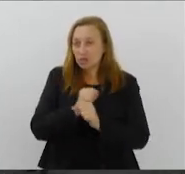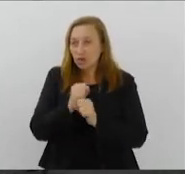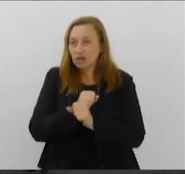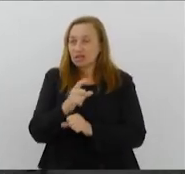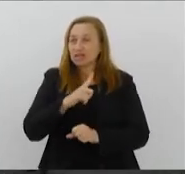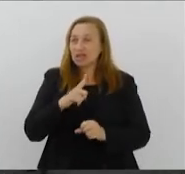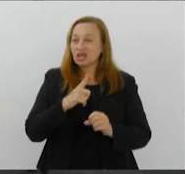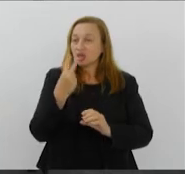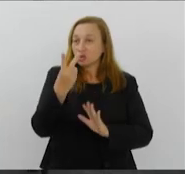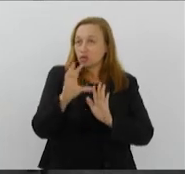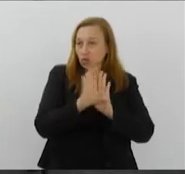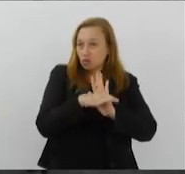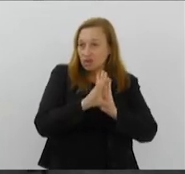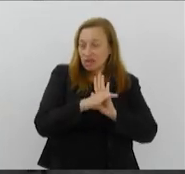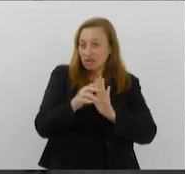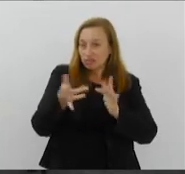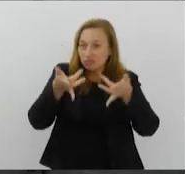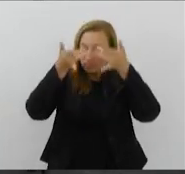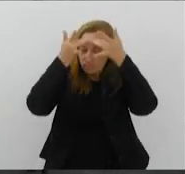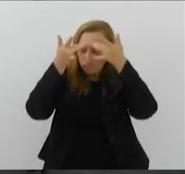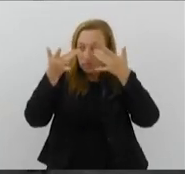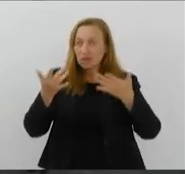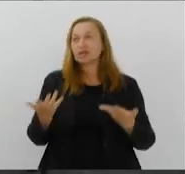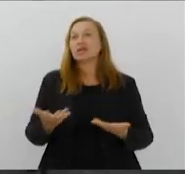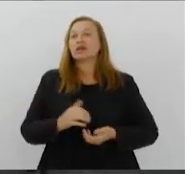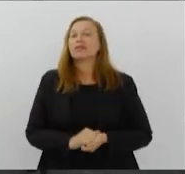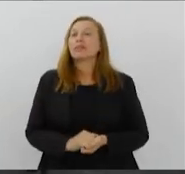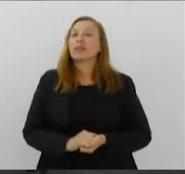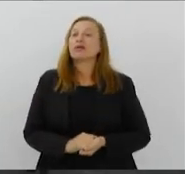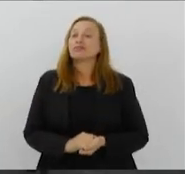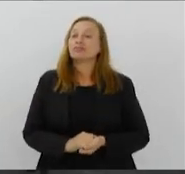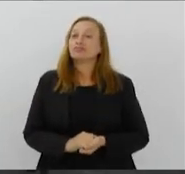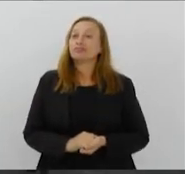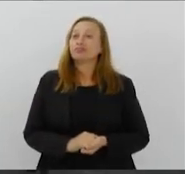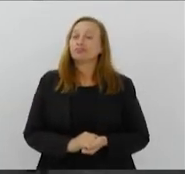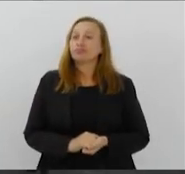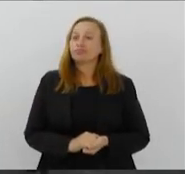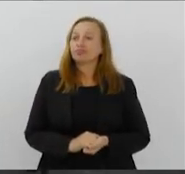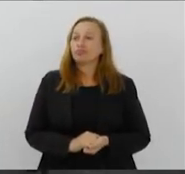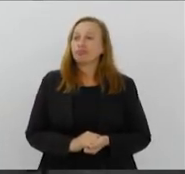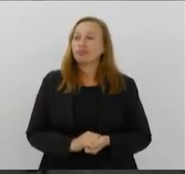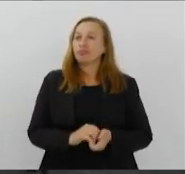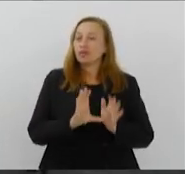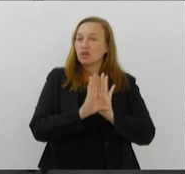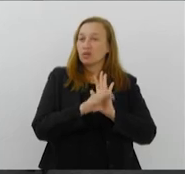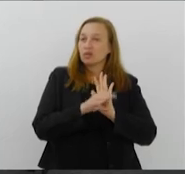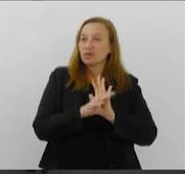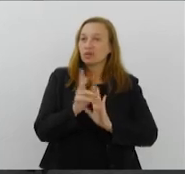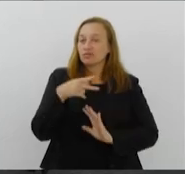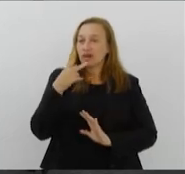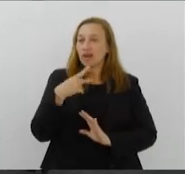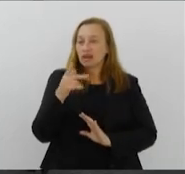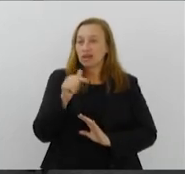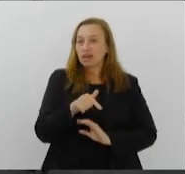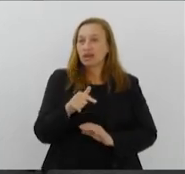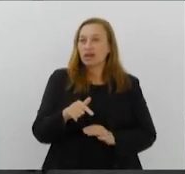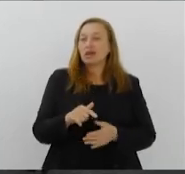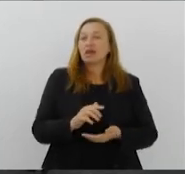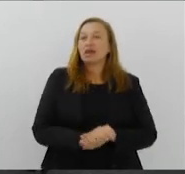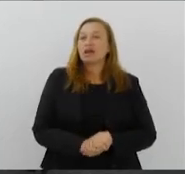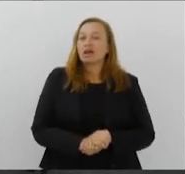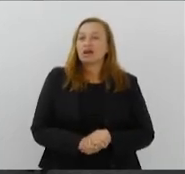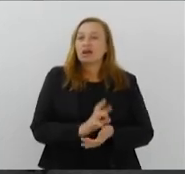que ficou rondando aqui minha mente durante as falas, que um dos conceitos muito falado aqui, né, o de racismo